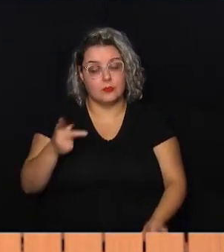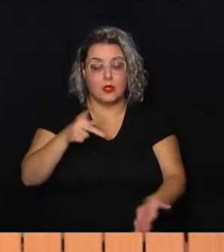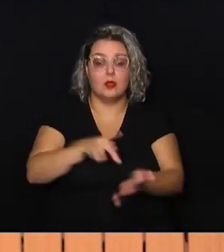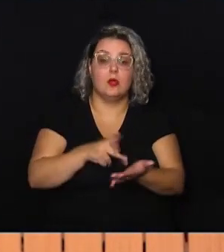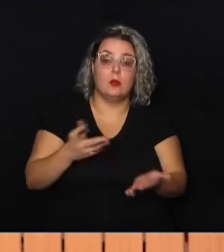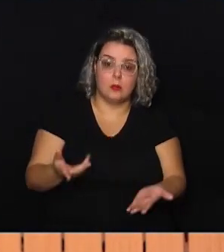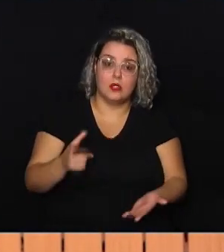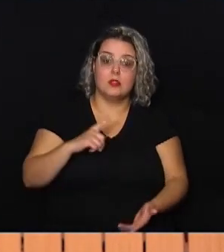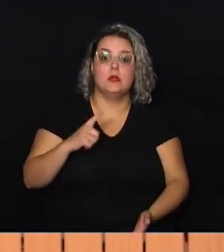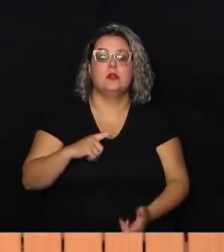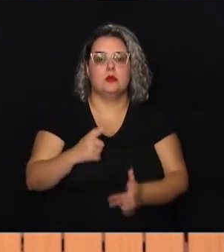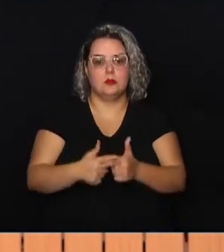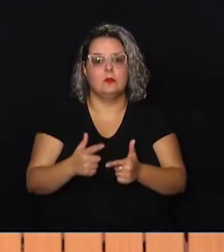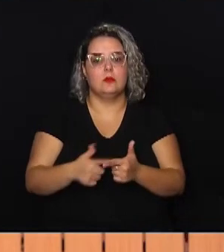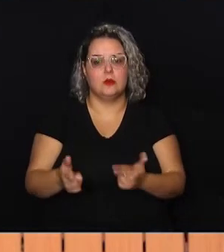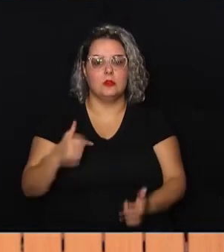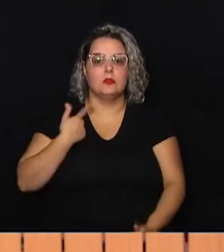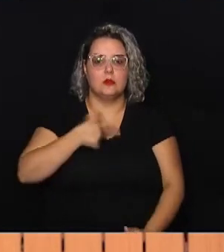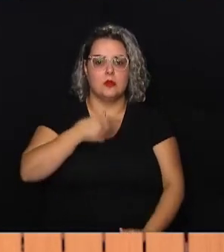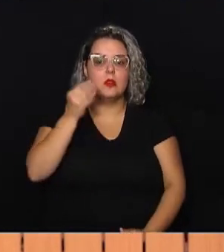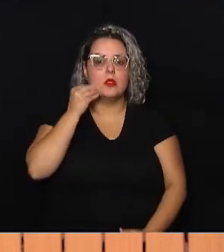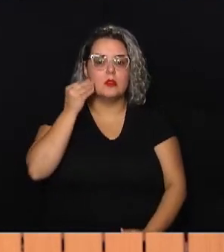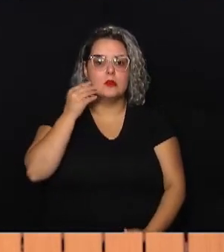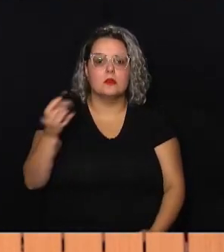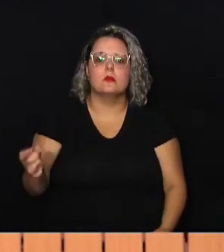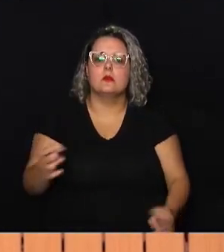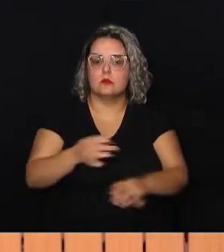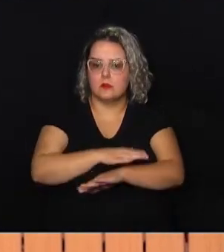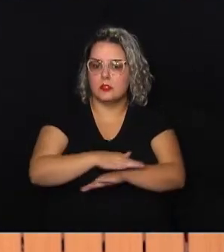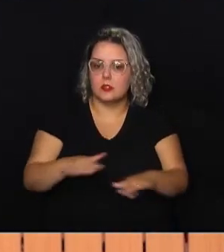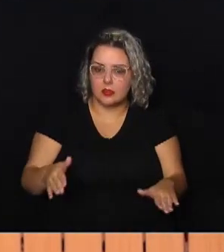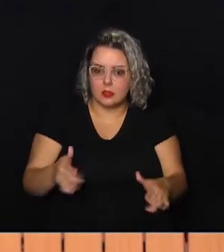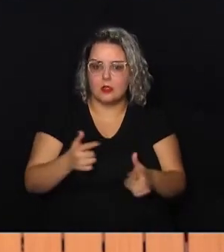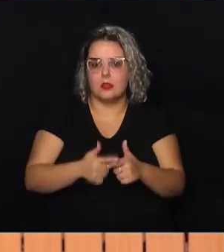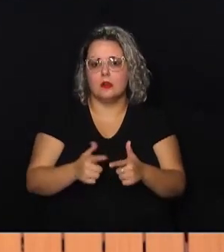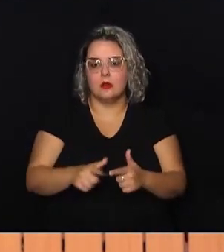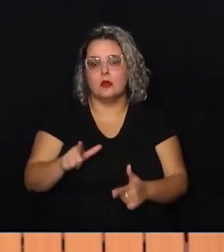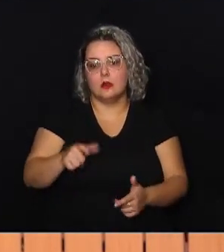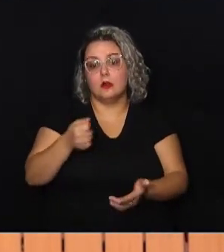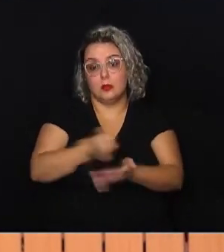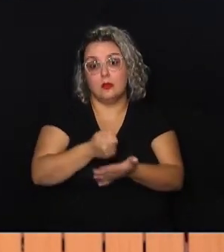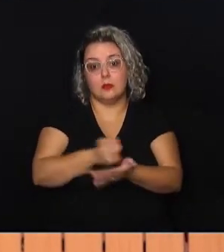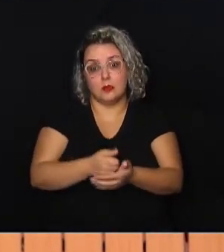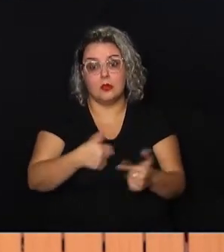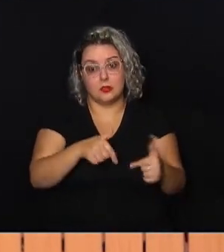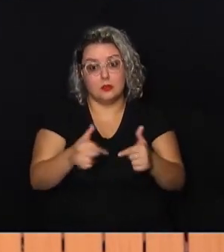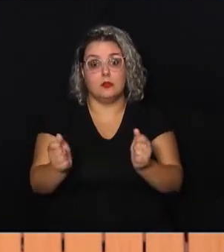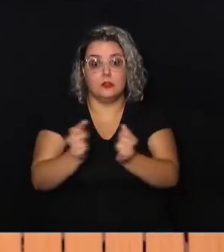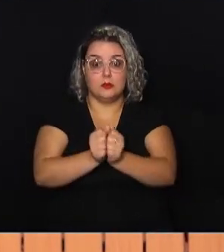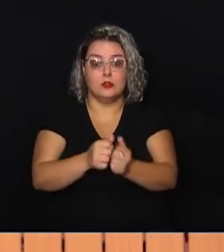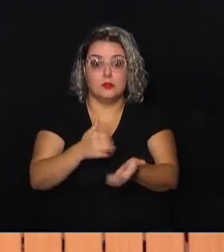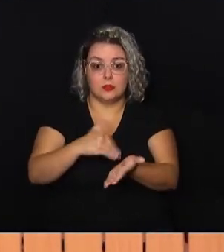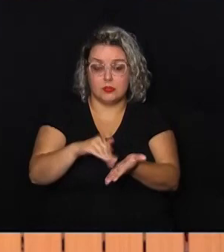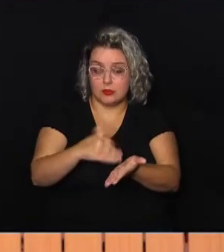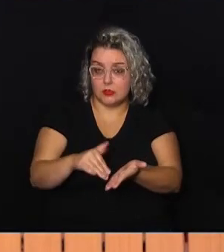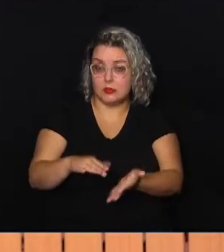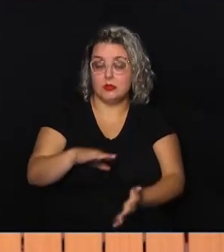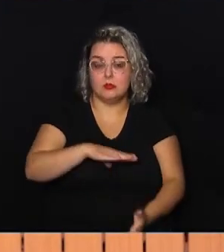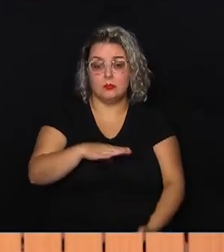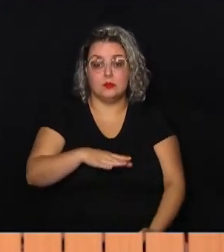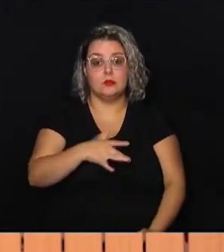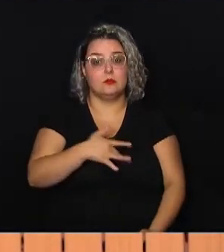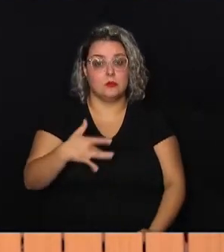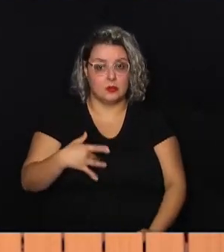tendo algum problema, mas nós estamos tentando equacionar e trabalhar, obviamente, é obrigação nossa trabalhar junto com a Secretaria Municipal de Saúde e